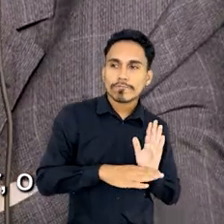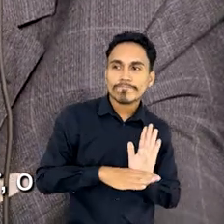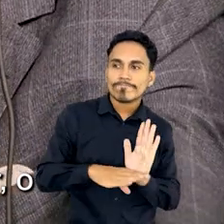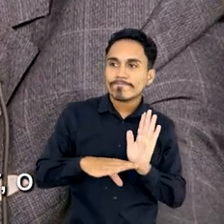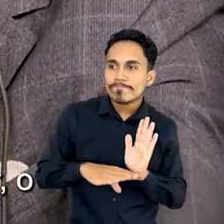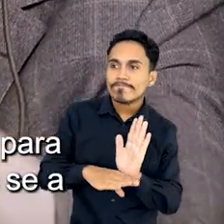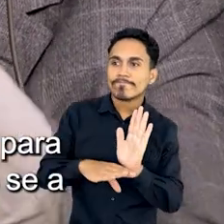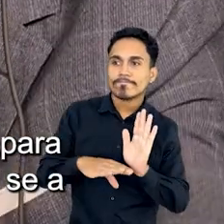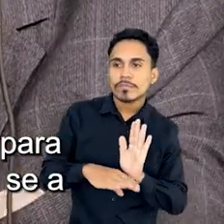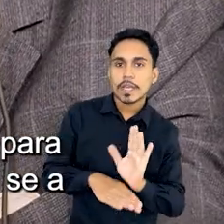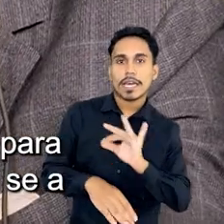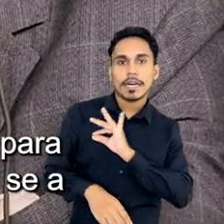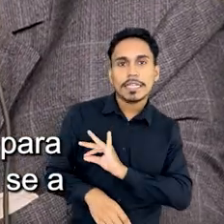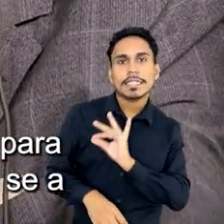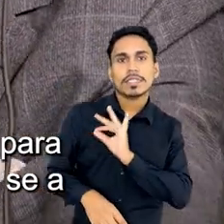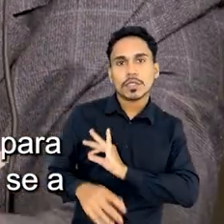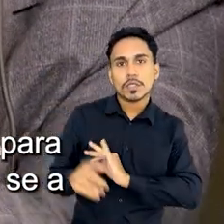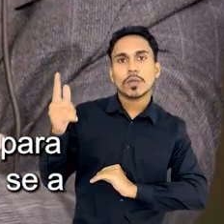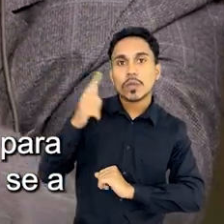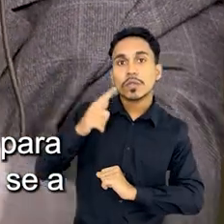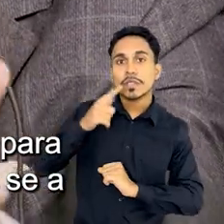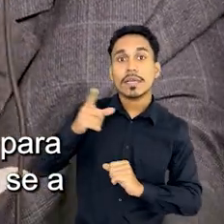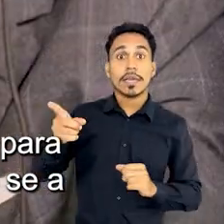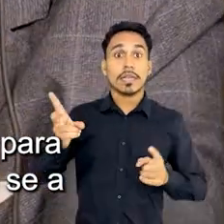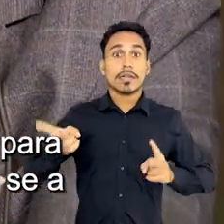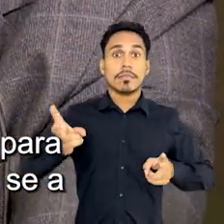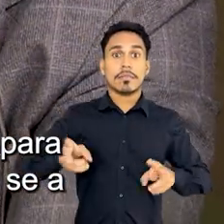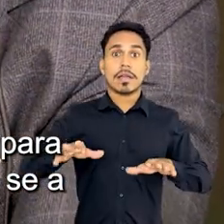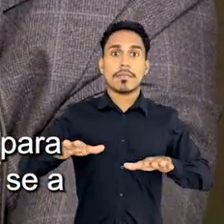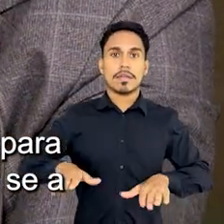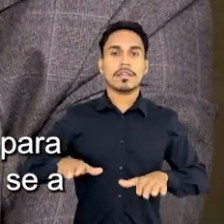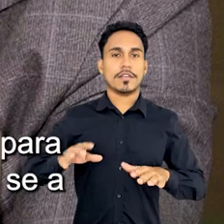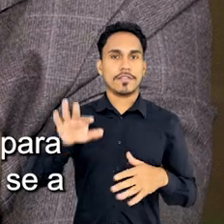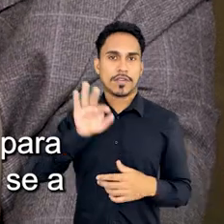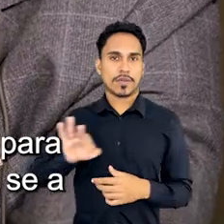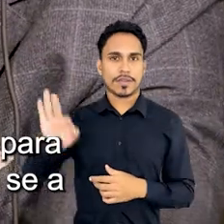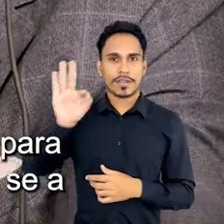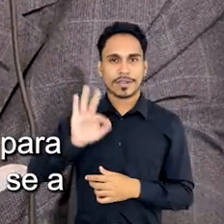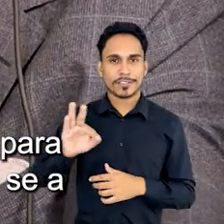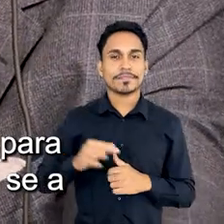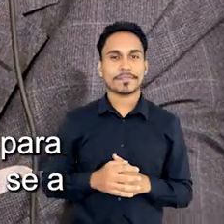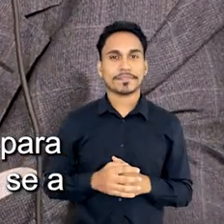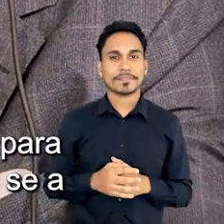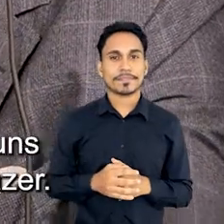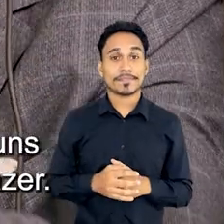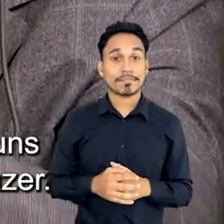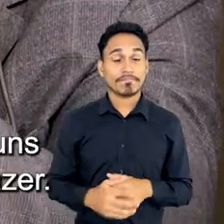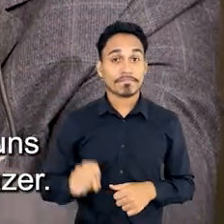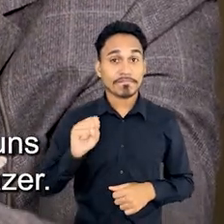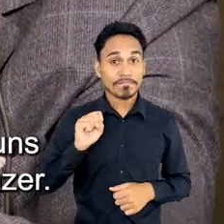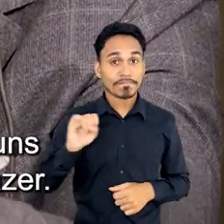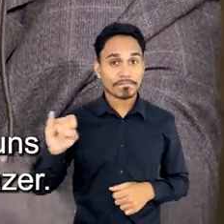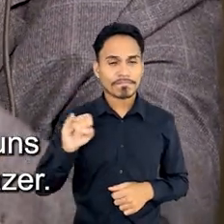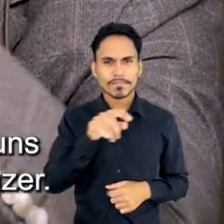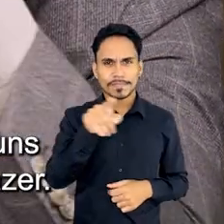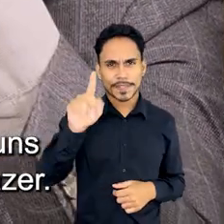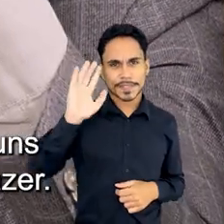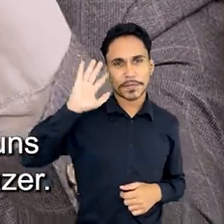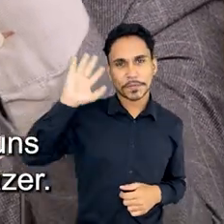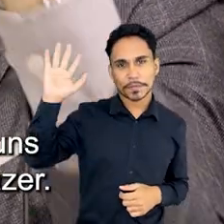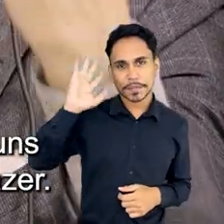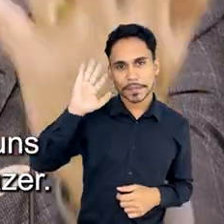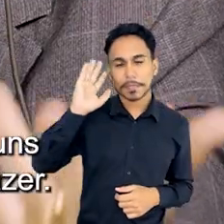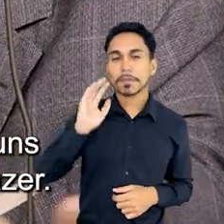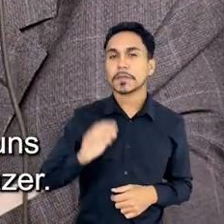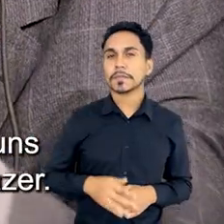uma renda ao sair o faz permanecer não aquelas que vão orientar para fazer um bom resultado do Enem e nesse leque se a gente for caminhar e